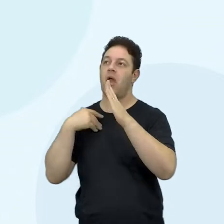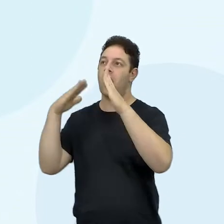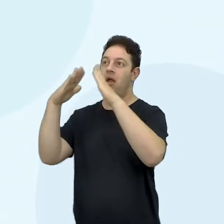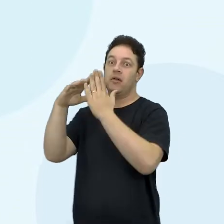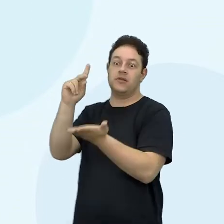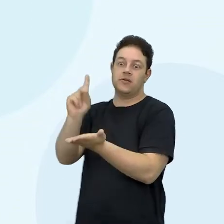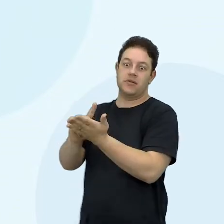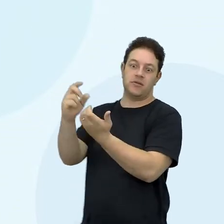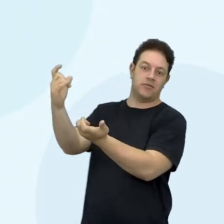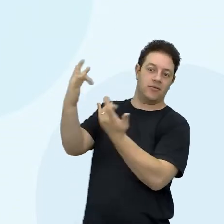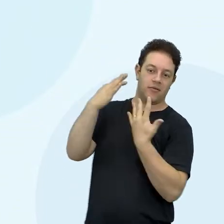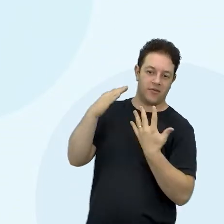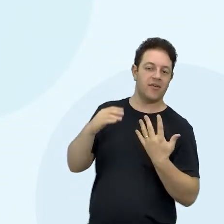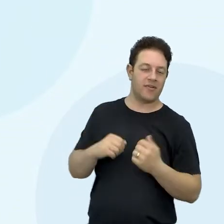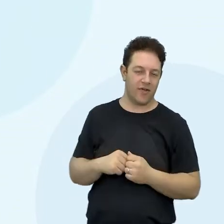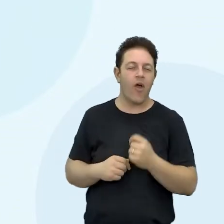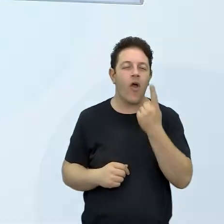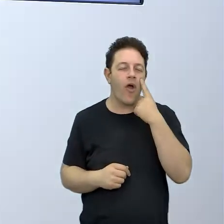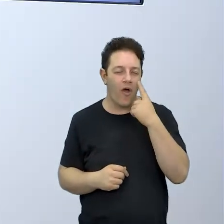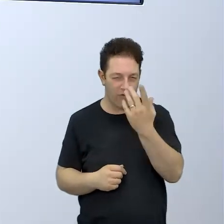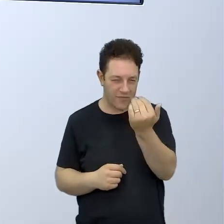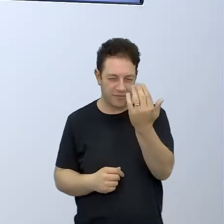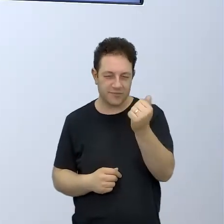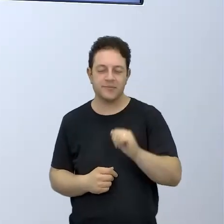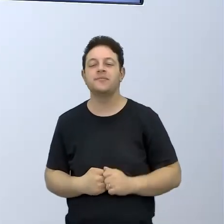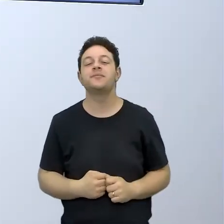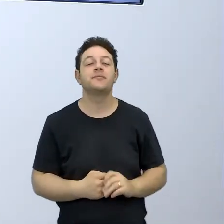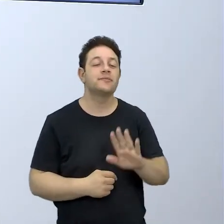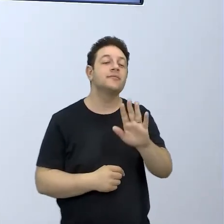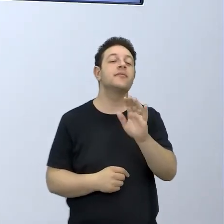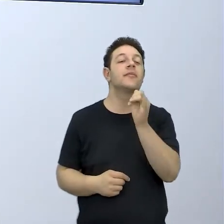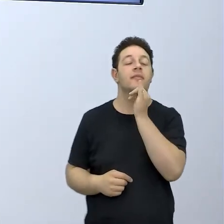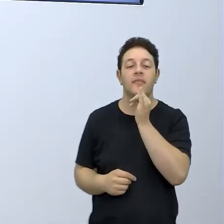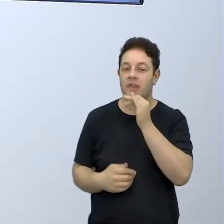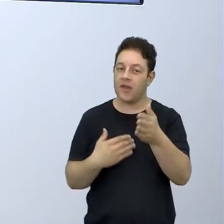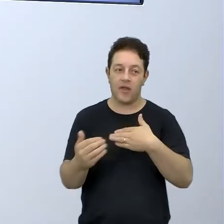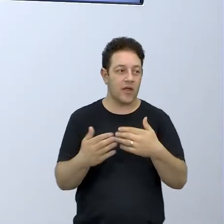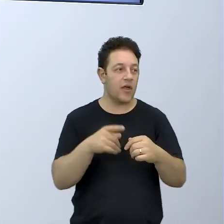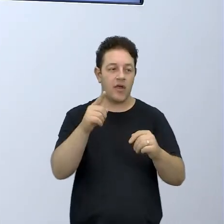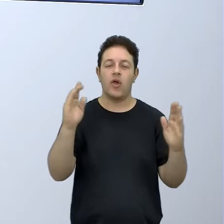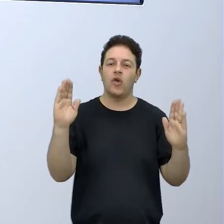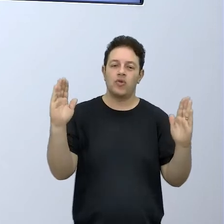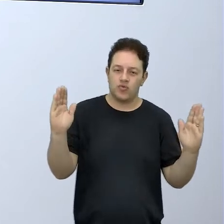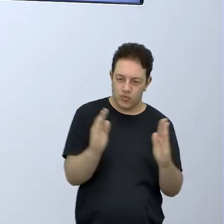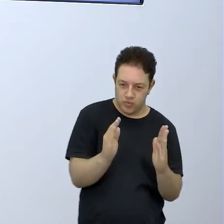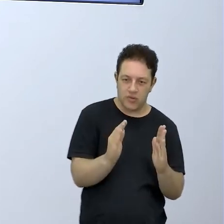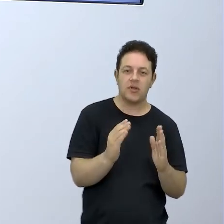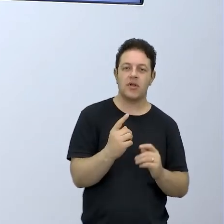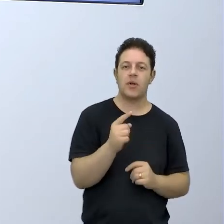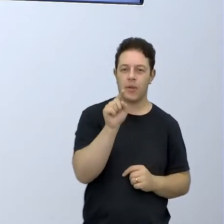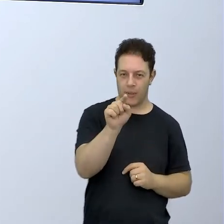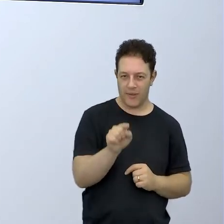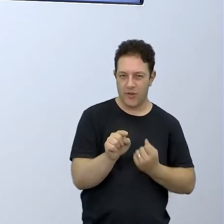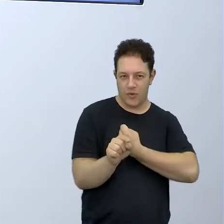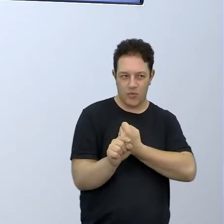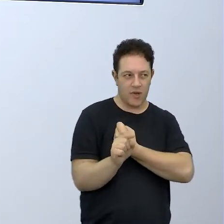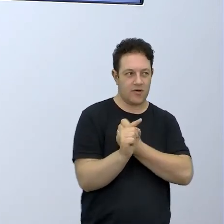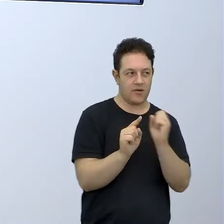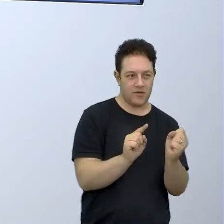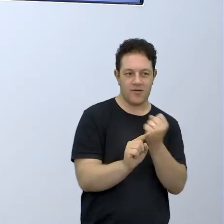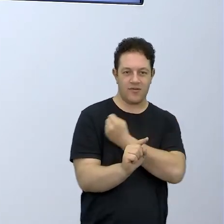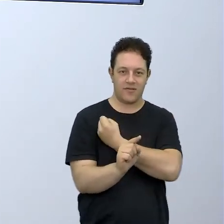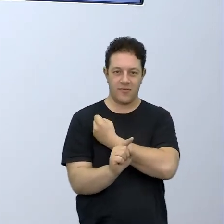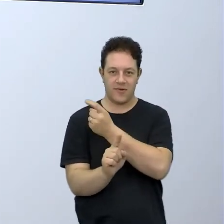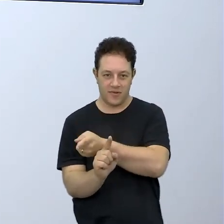de verdade. Volta para mim um minutinho. Mesmo que você reduza a escala, o que acontece? Se eu tenho